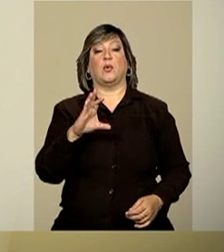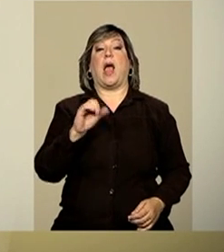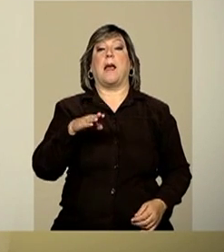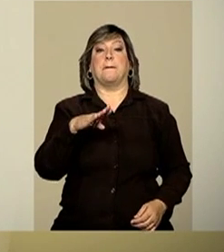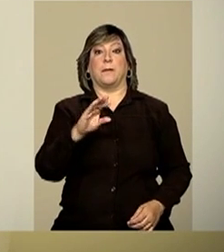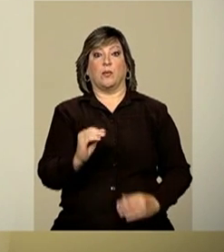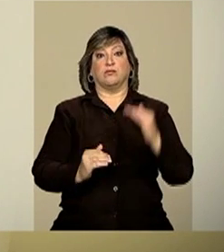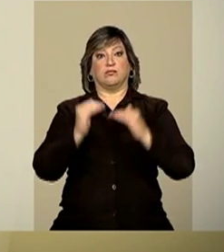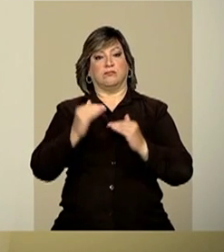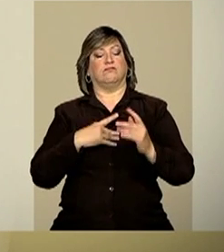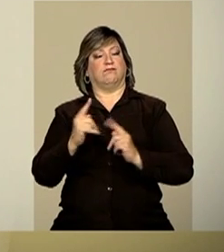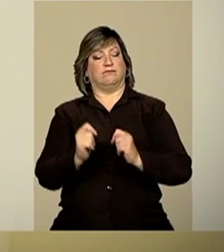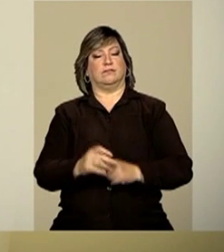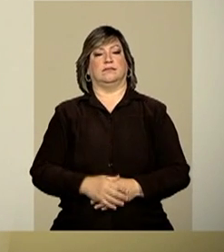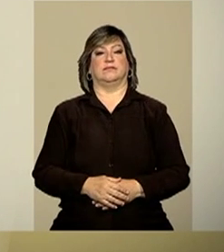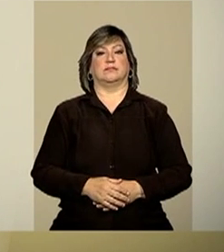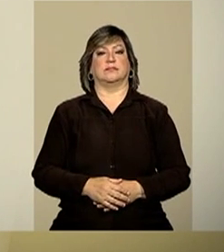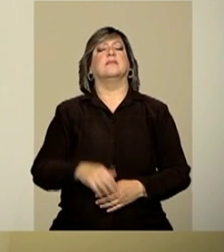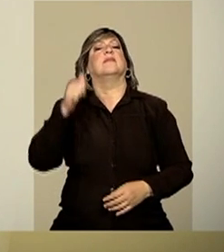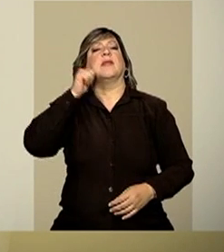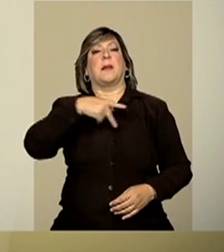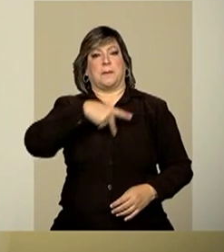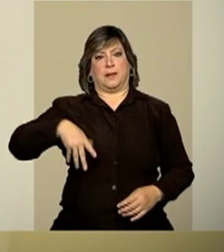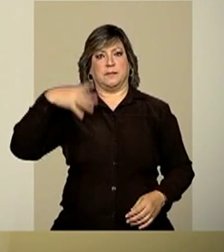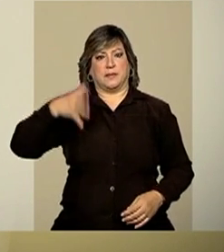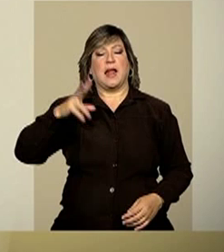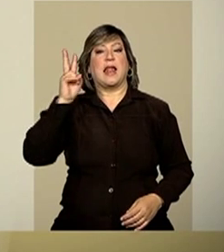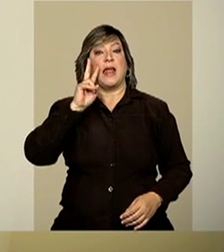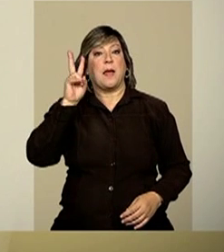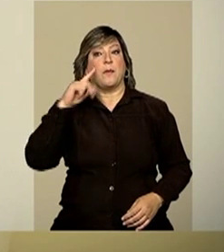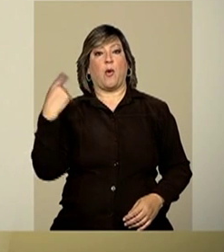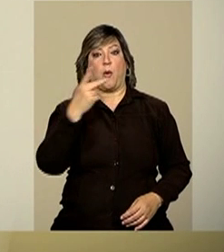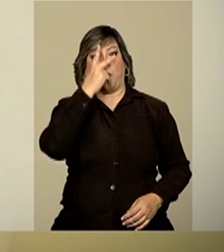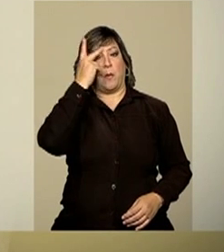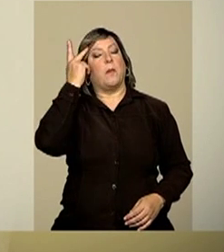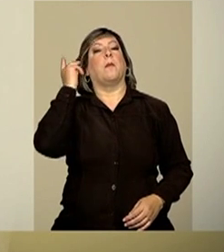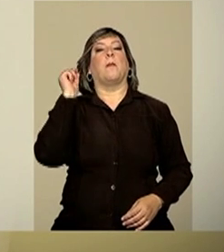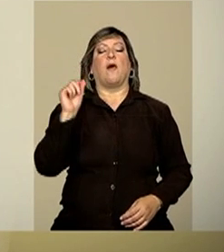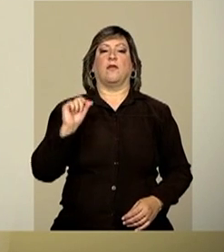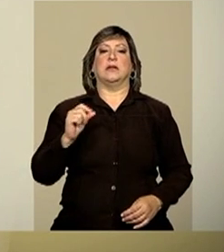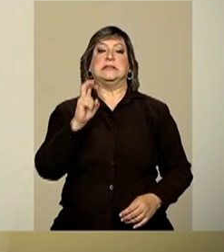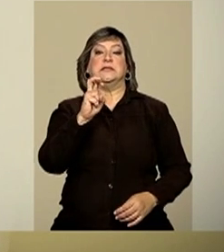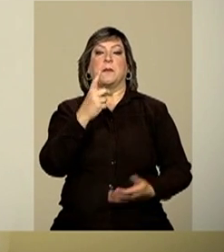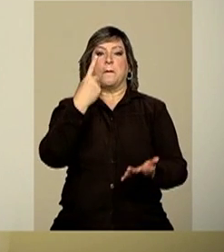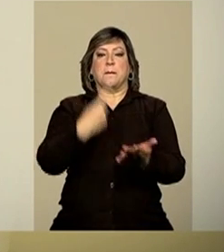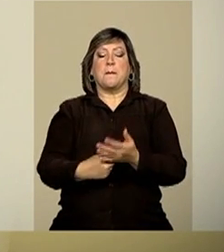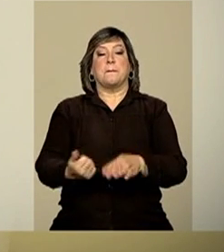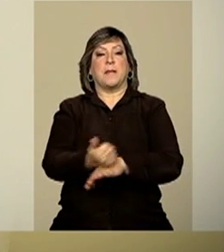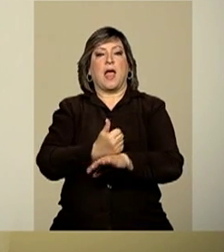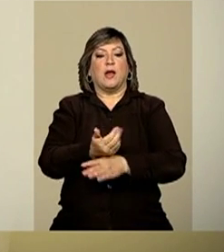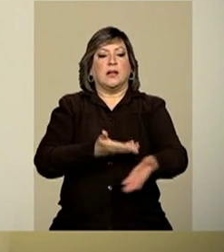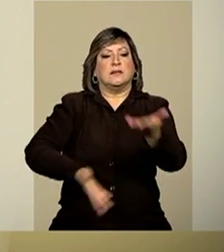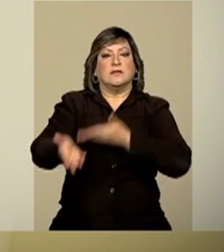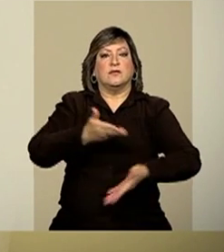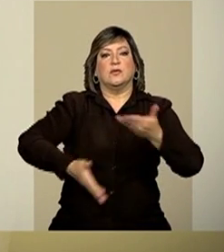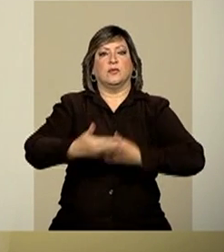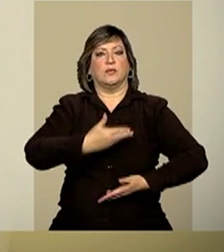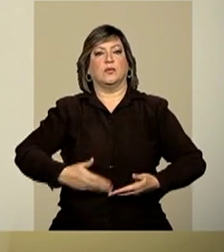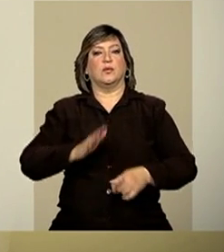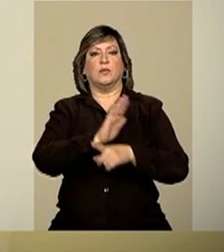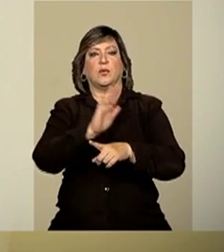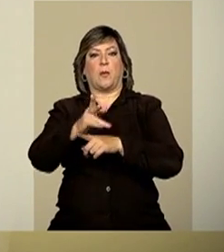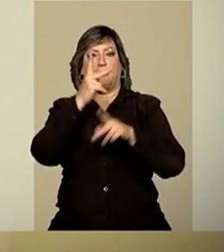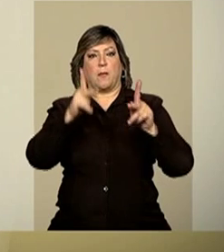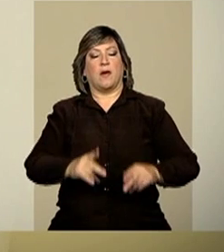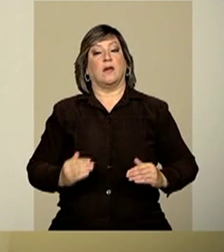No pronunciamento, a presidenta lembrou a população dos 5 pactos para acelerar a melhoria dos serviços públicos e para fazer o Brasil